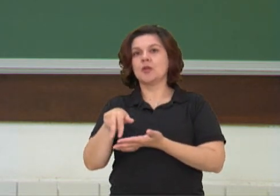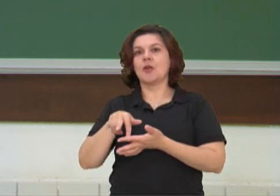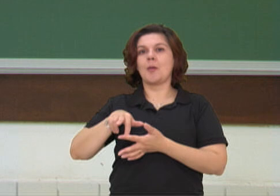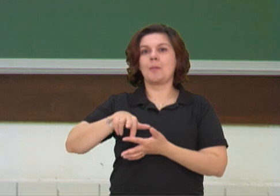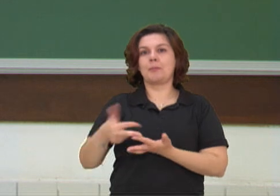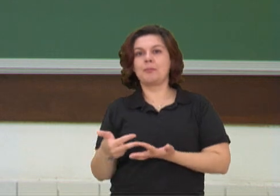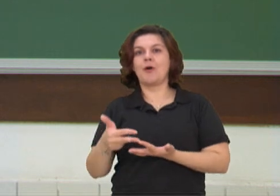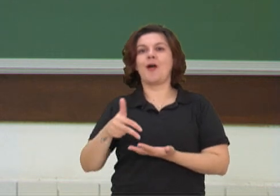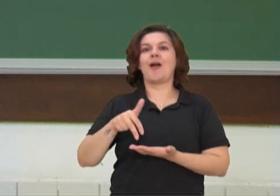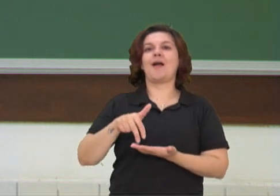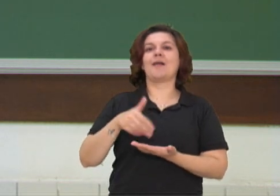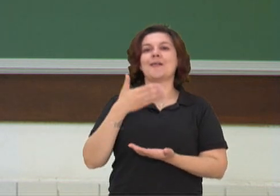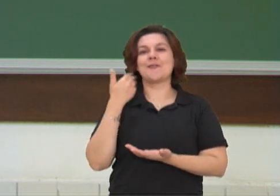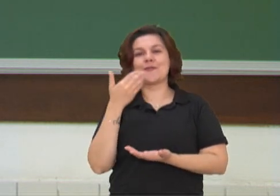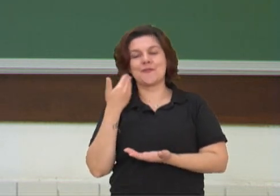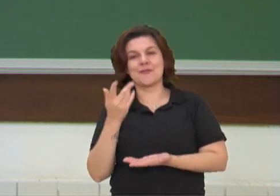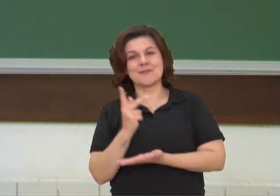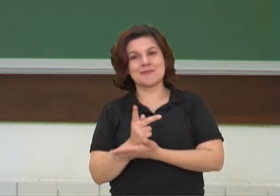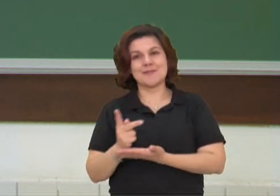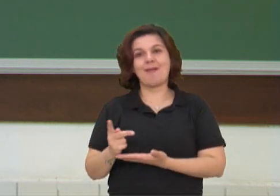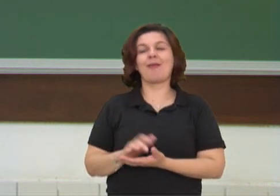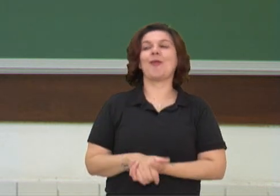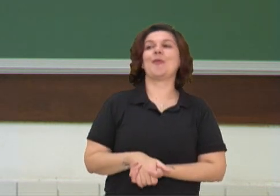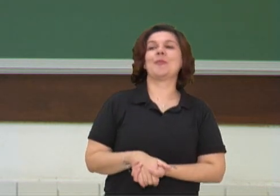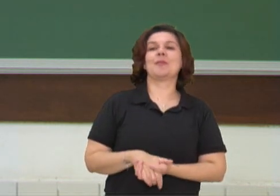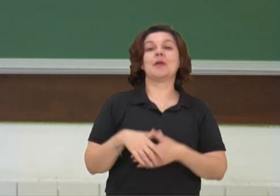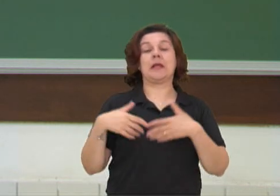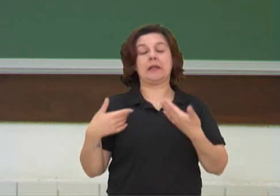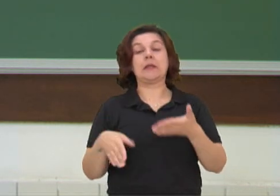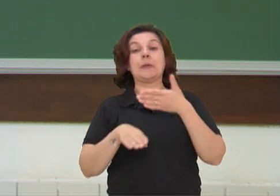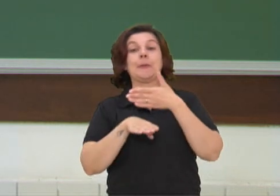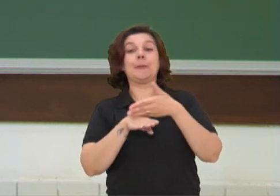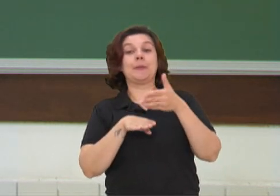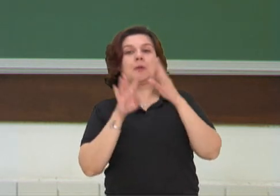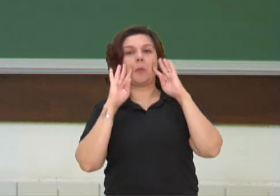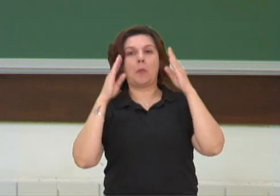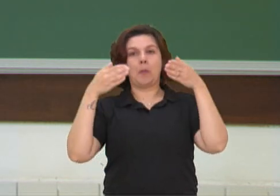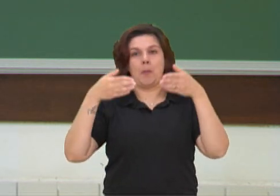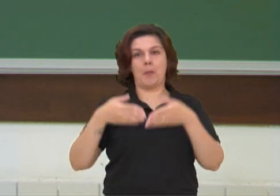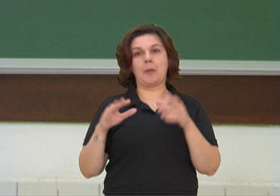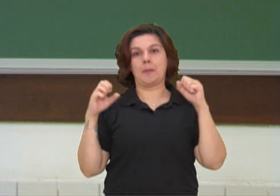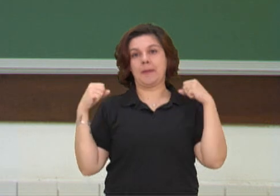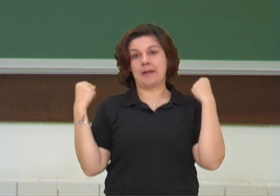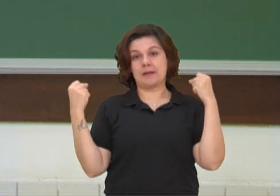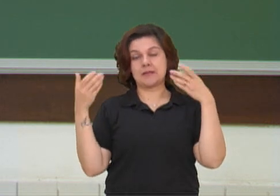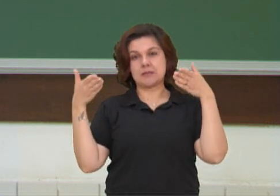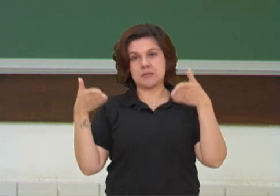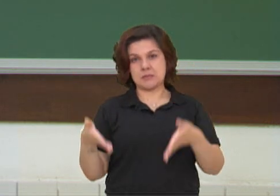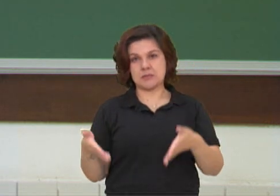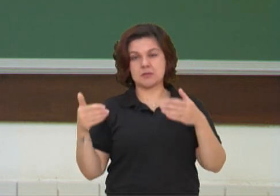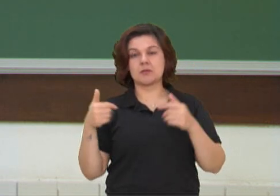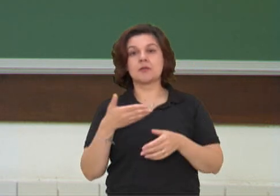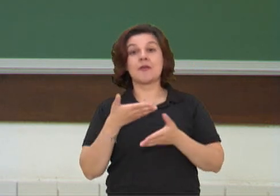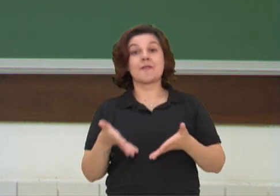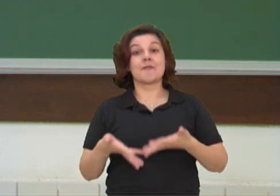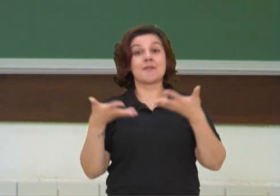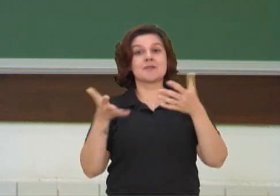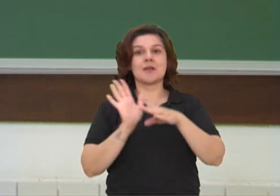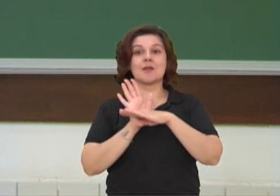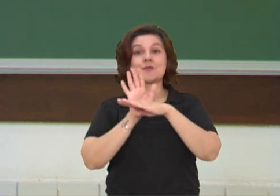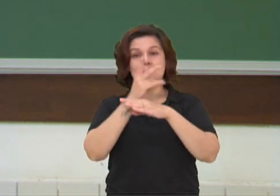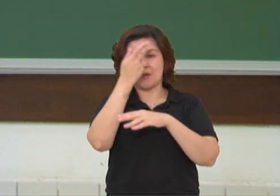tropeçam com mais frequência, coisas desse tipo. Então, a prática de um determinado tipo de exercício físico vai ajudar essas pessoas